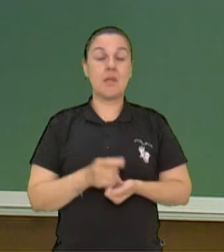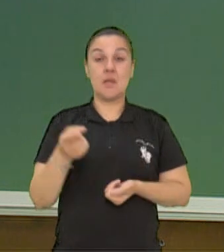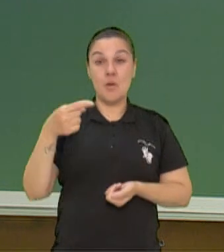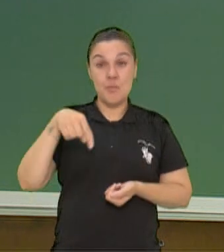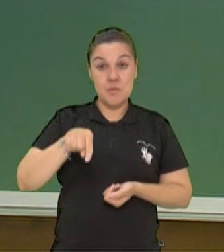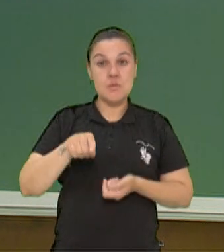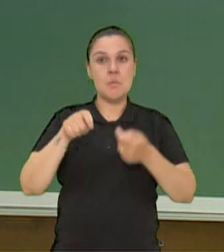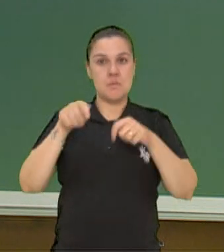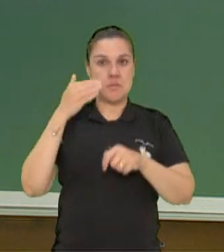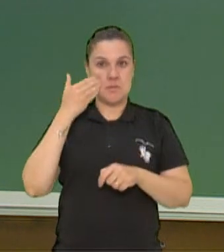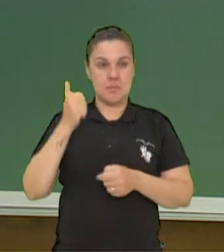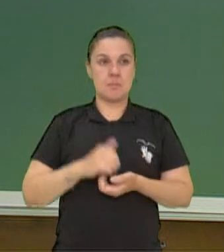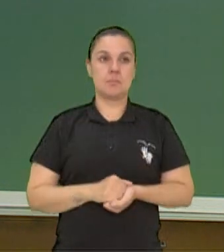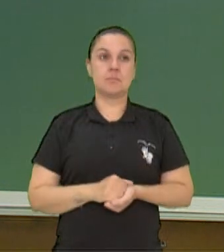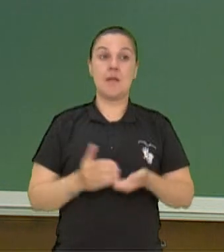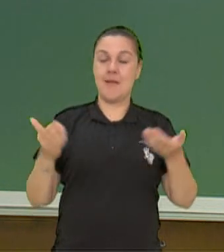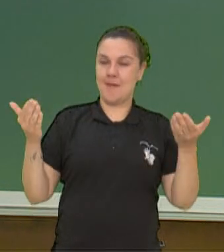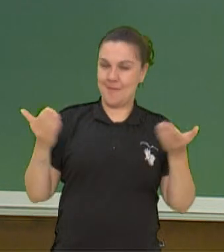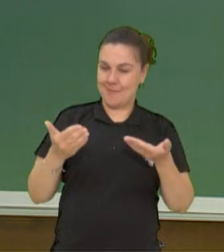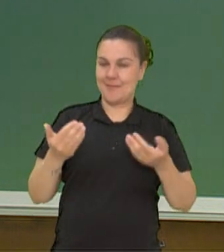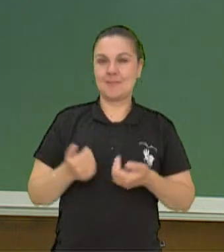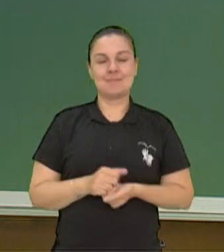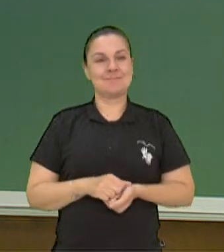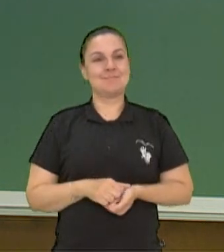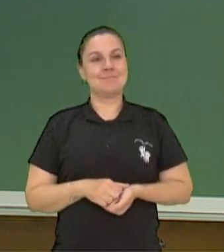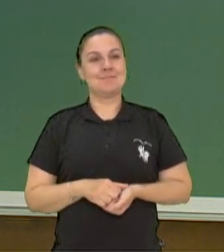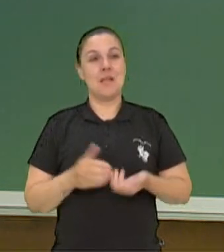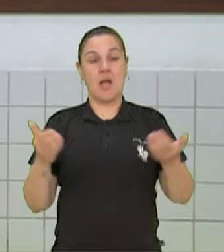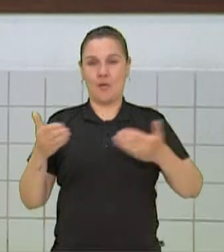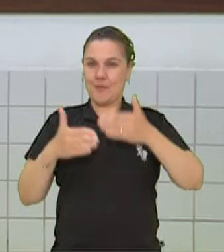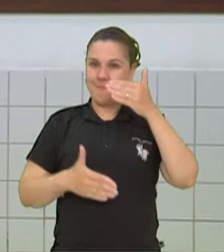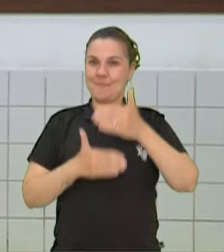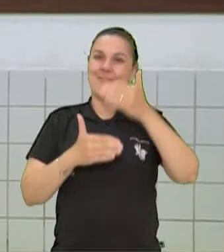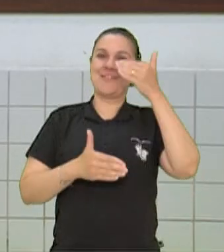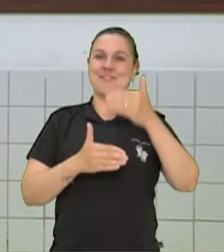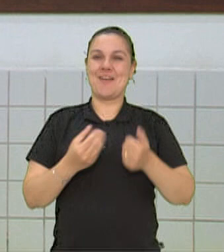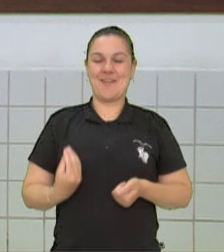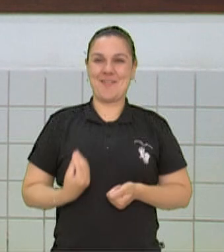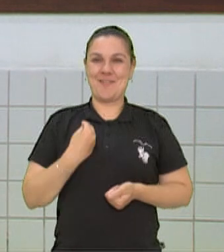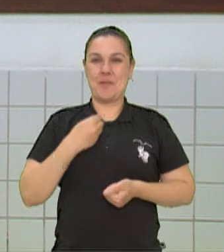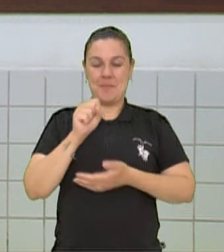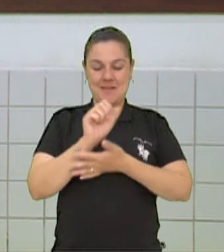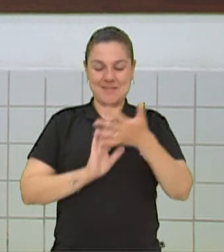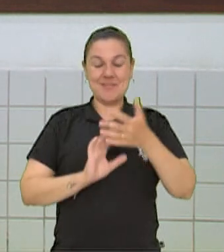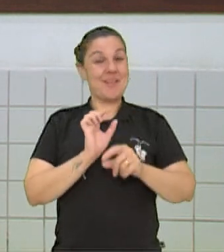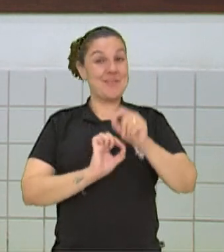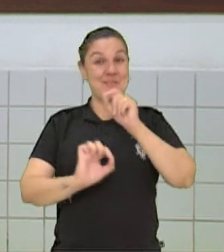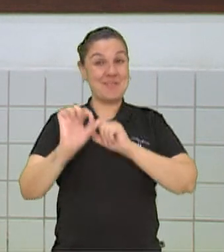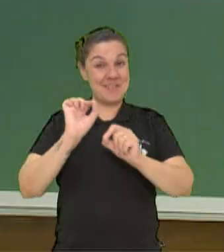aqui tem que saber. E é claro, né, pessoal, agora nós vamos fechar com mais um exercício. E